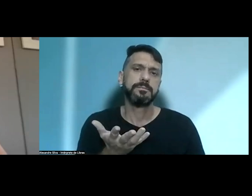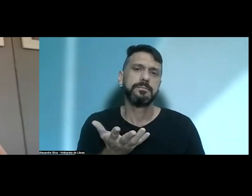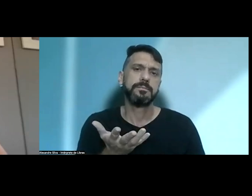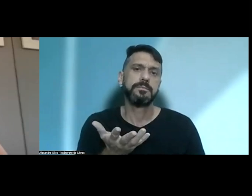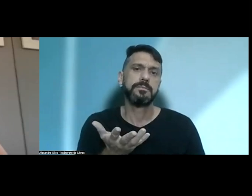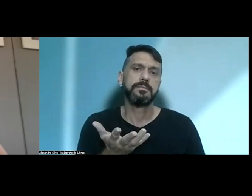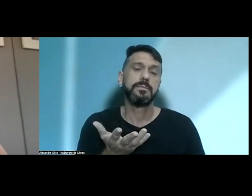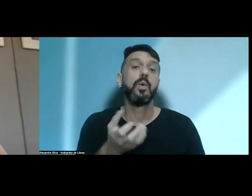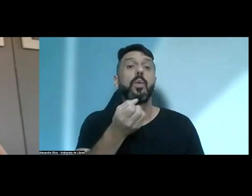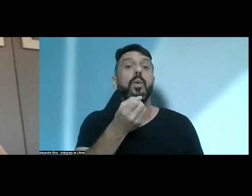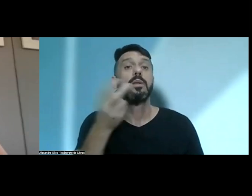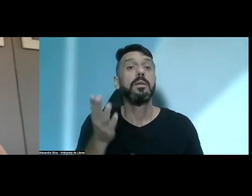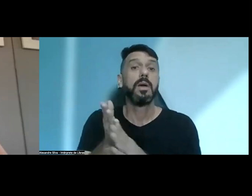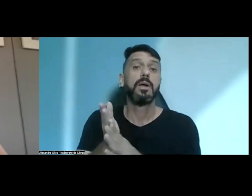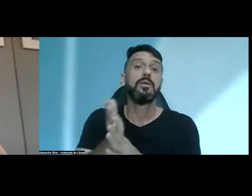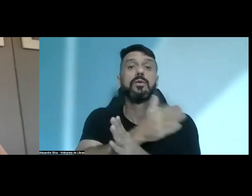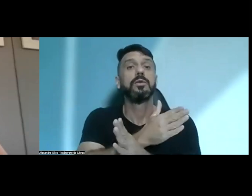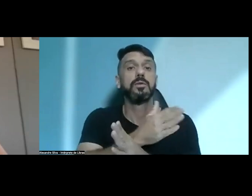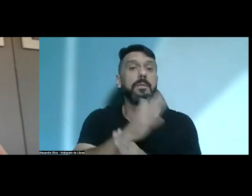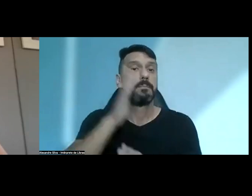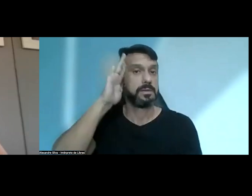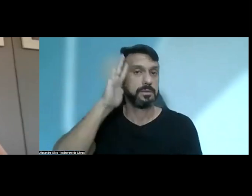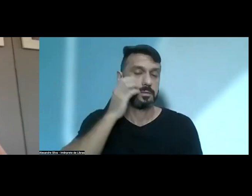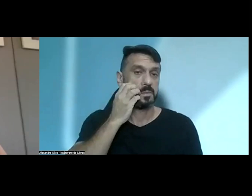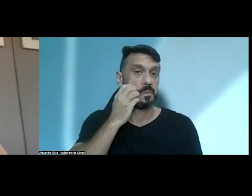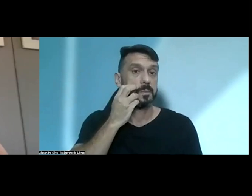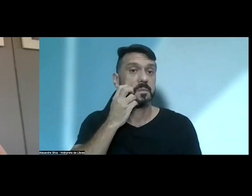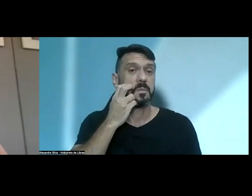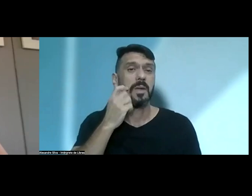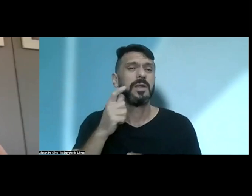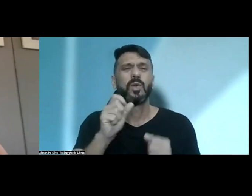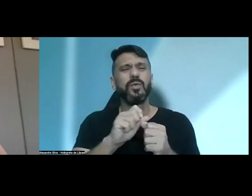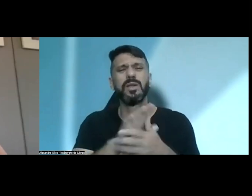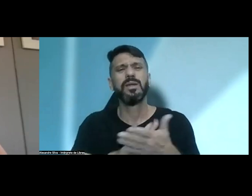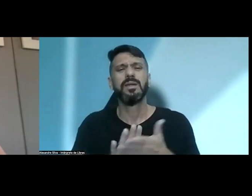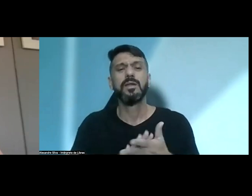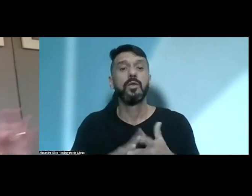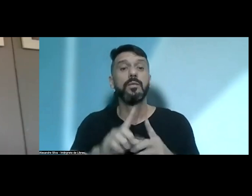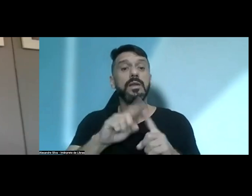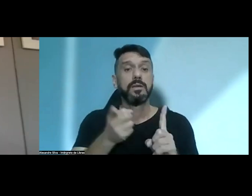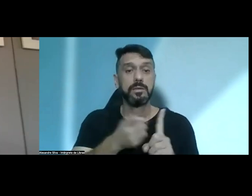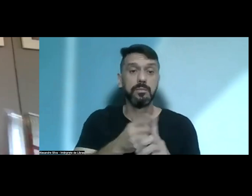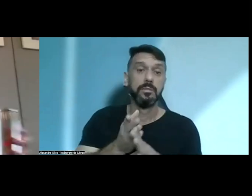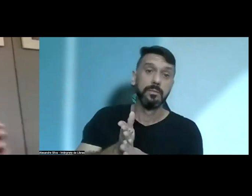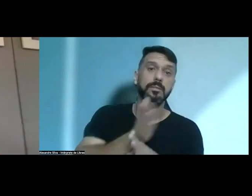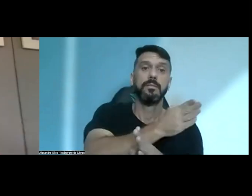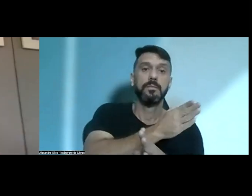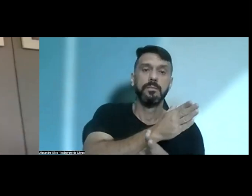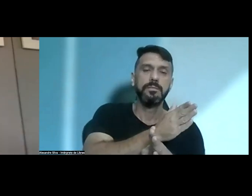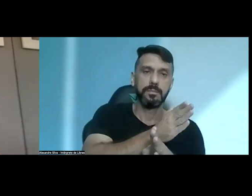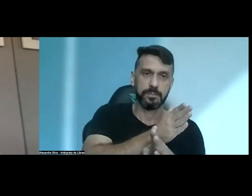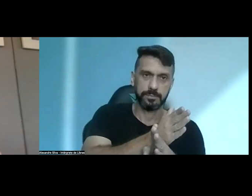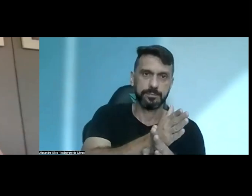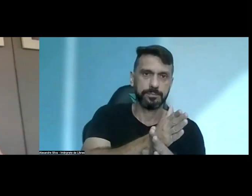quanto tempo antes a pessoa deveria pensar? Se pensa numa pessoa sedentária, estou pensando em engravidar. Quanto tempo antes